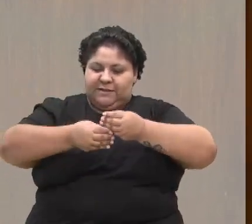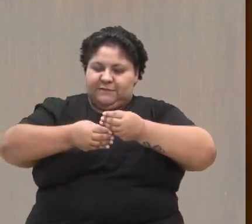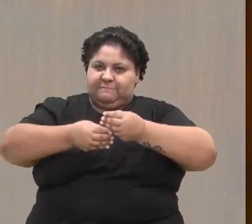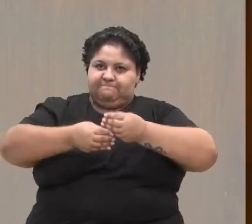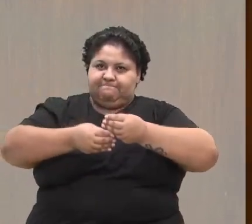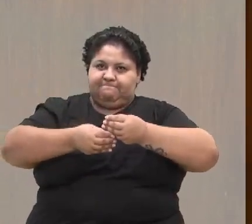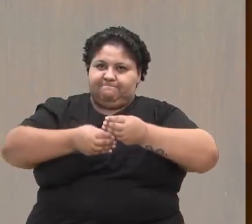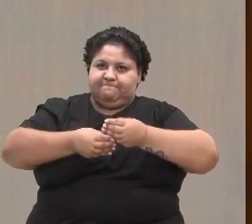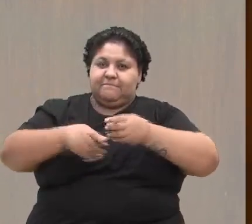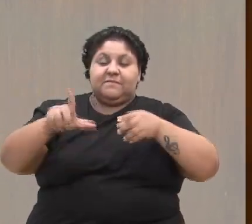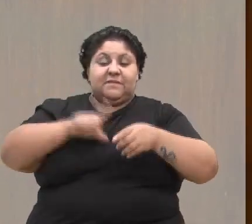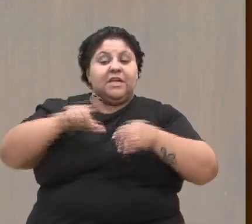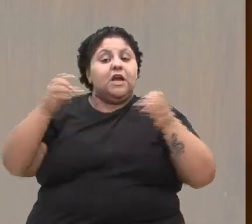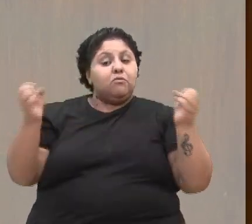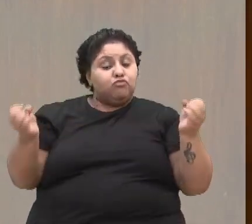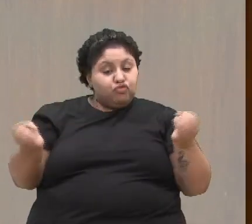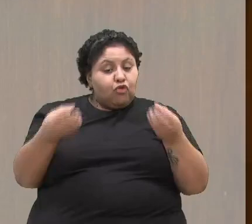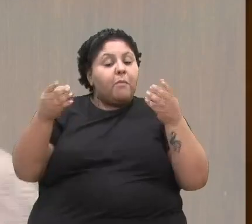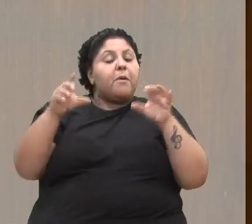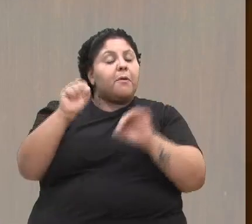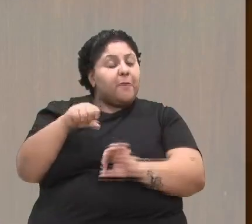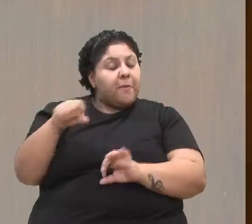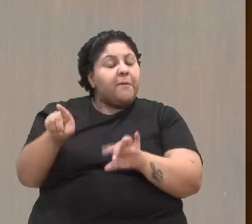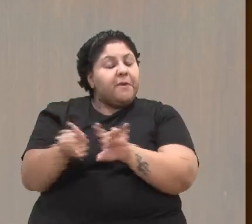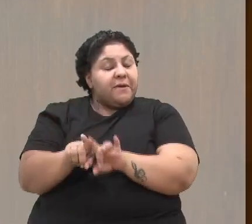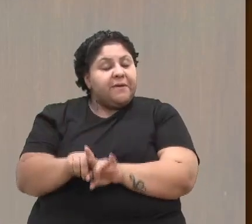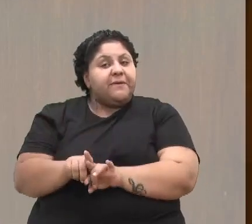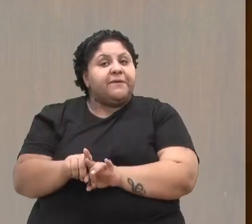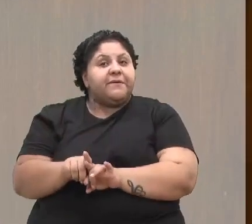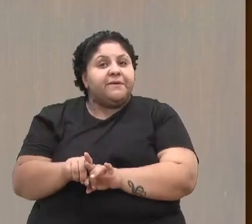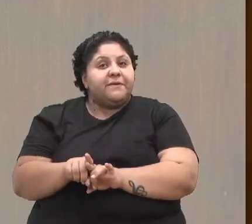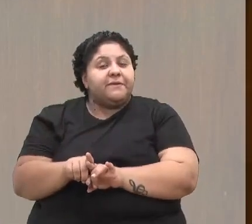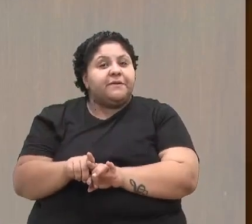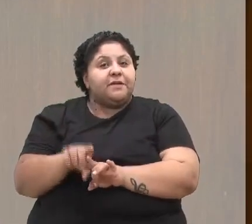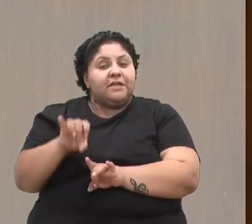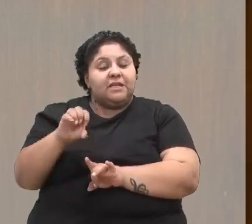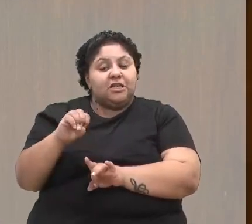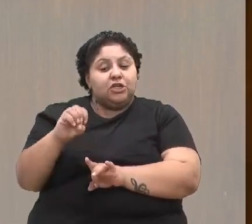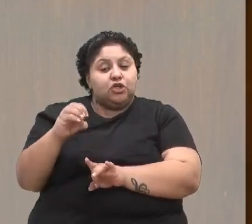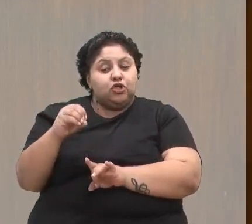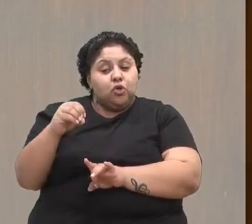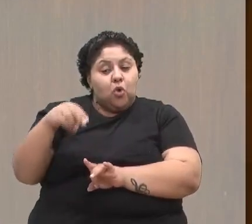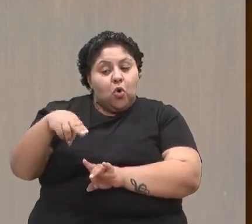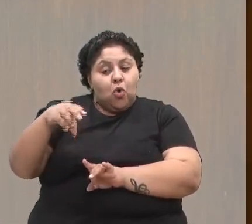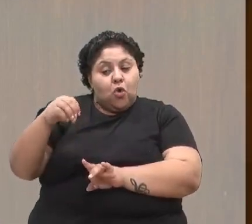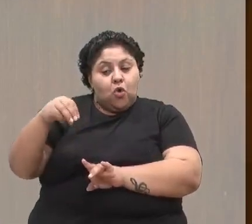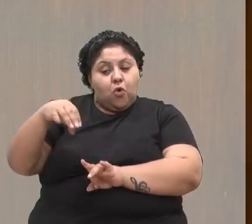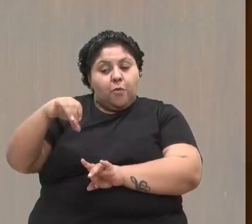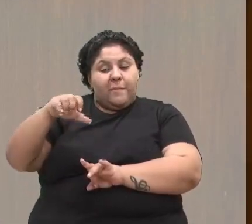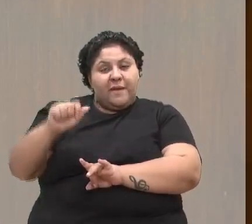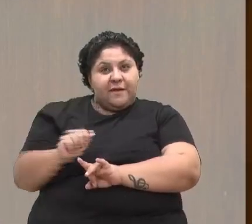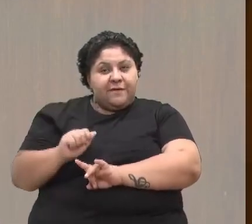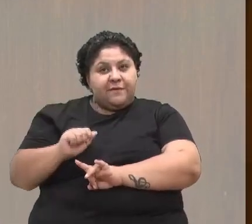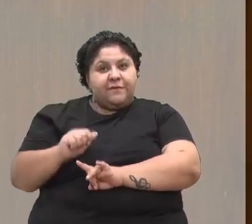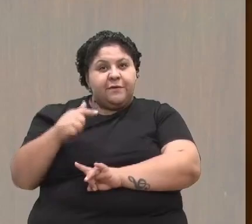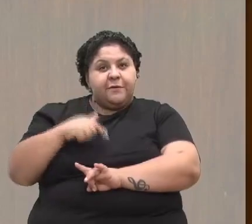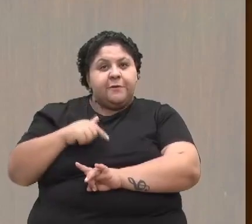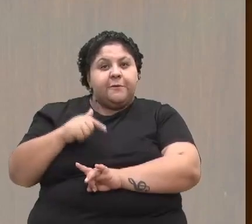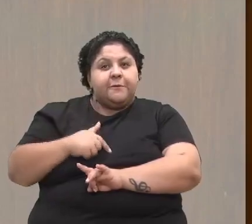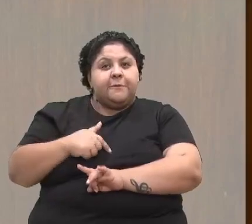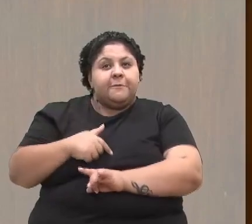que comemorar mesmo, em relação à questão da isonomia, que está sendo debatido aqui, eu concordo